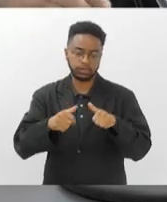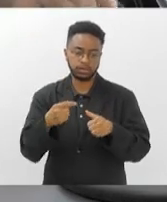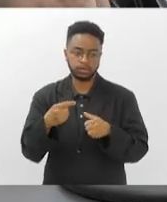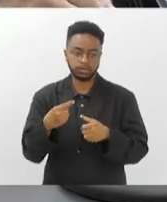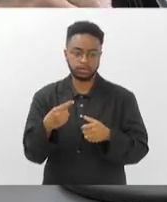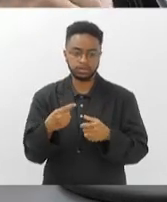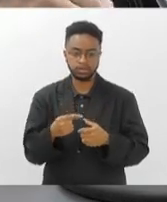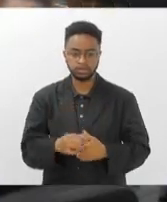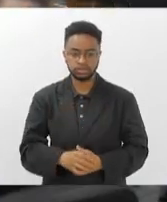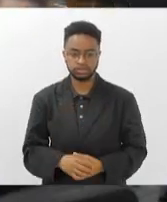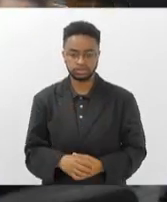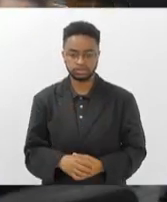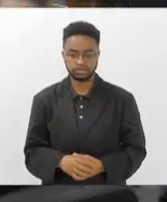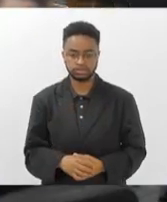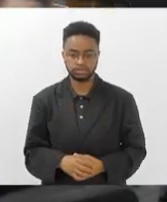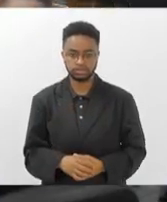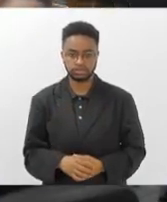for